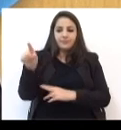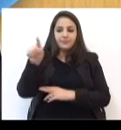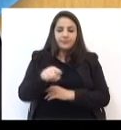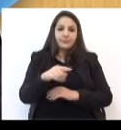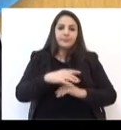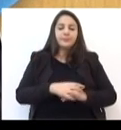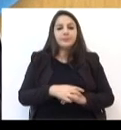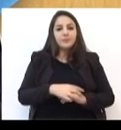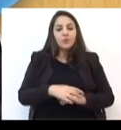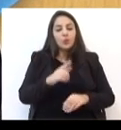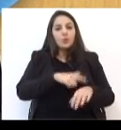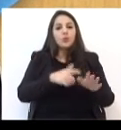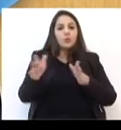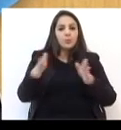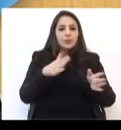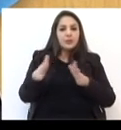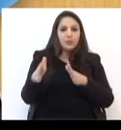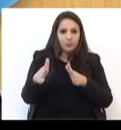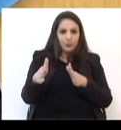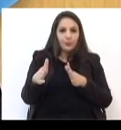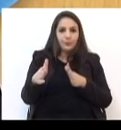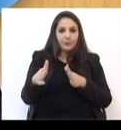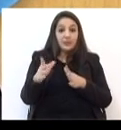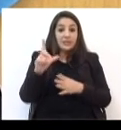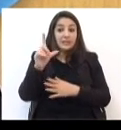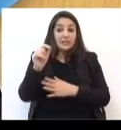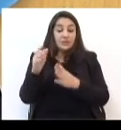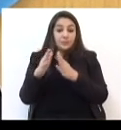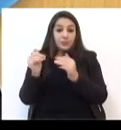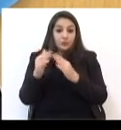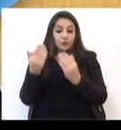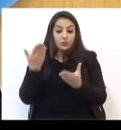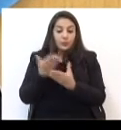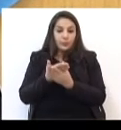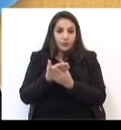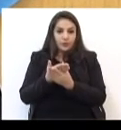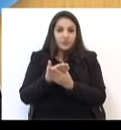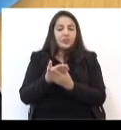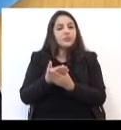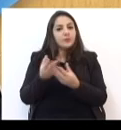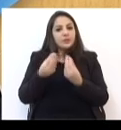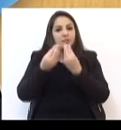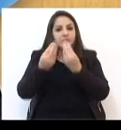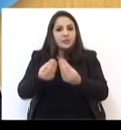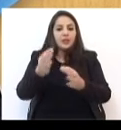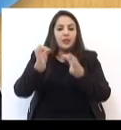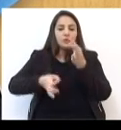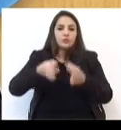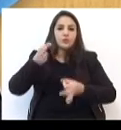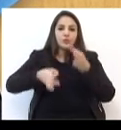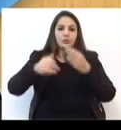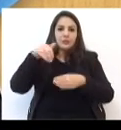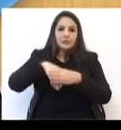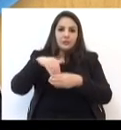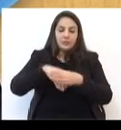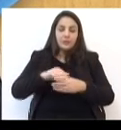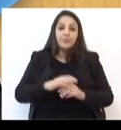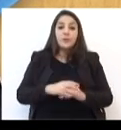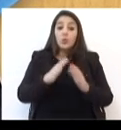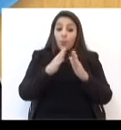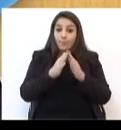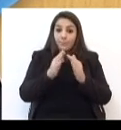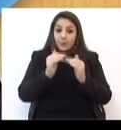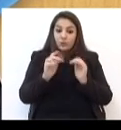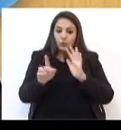indeferidas. Durante o período de impugnações, 10 solicitações de processos foram encaminhadas à Justiça Eleitoral.